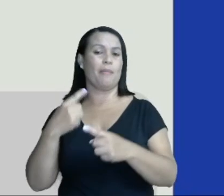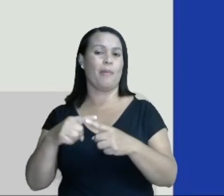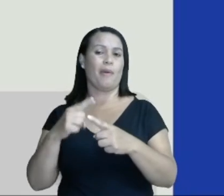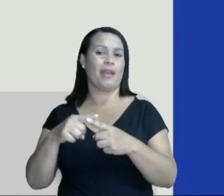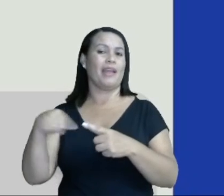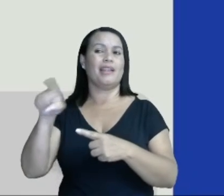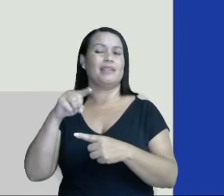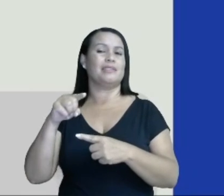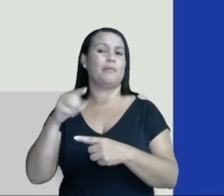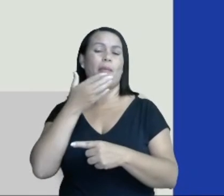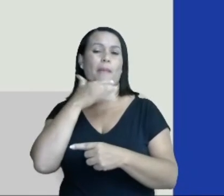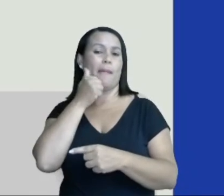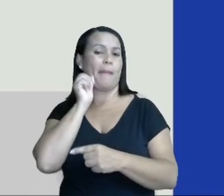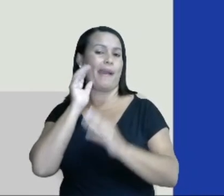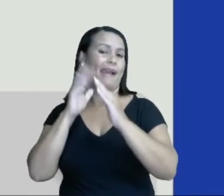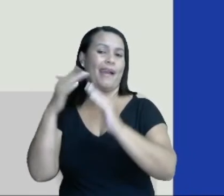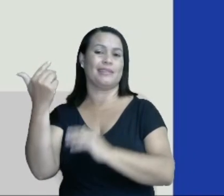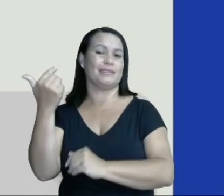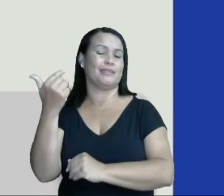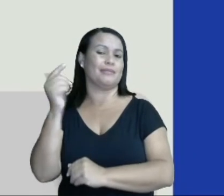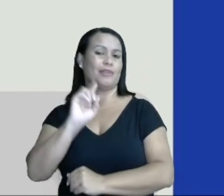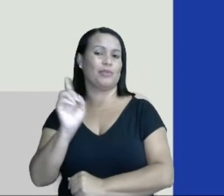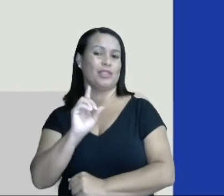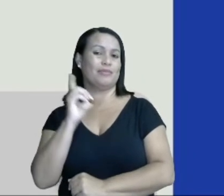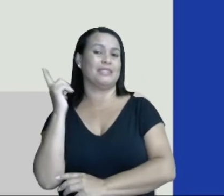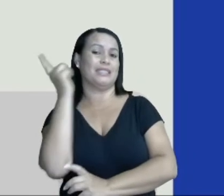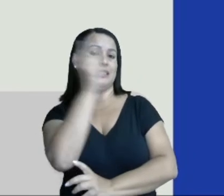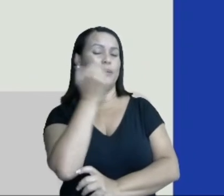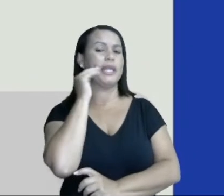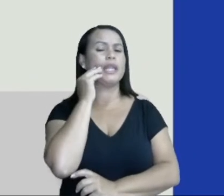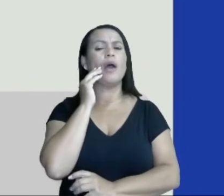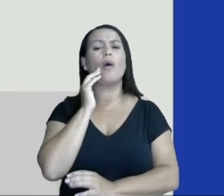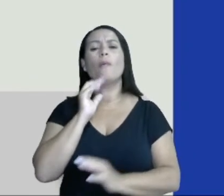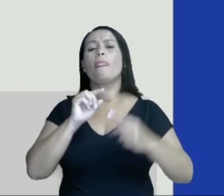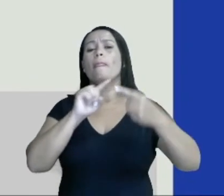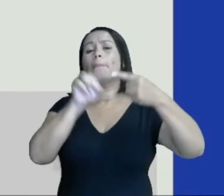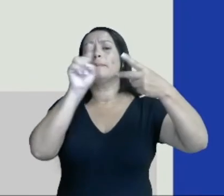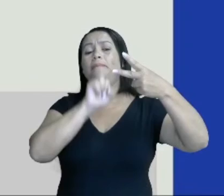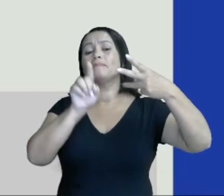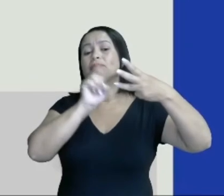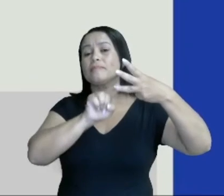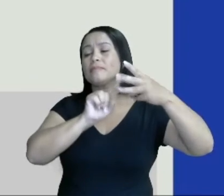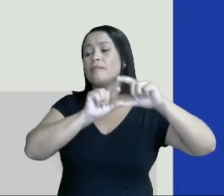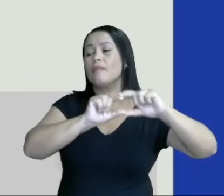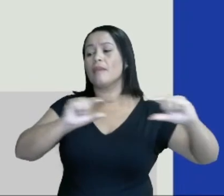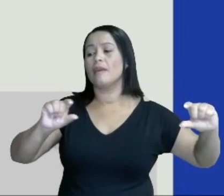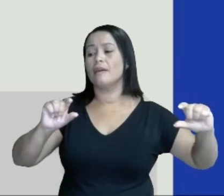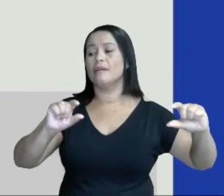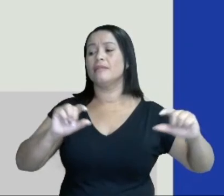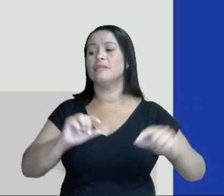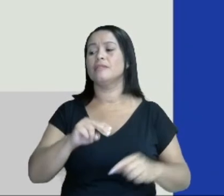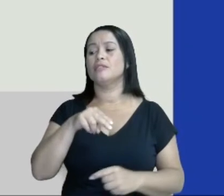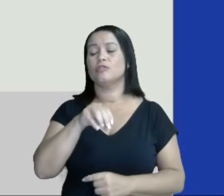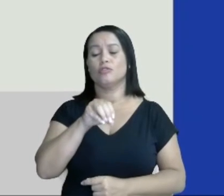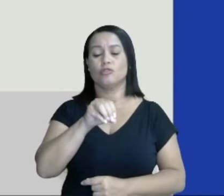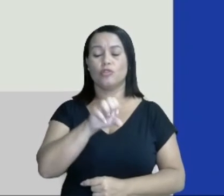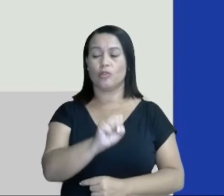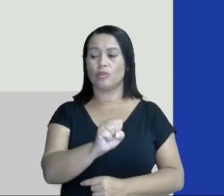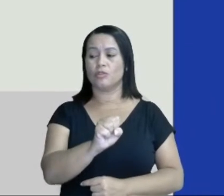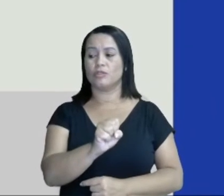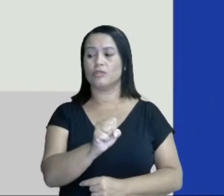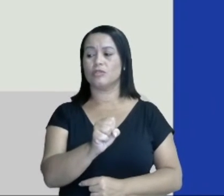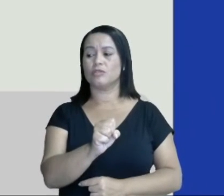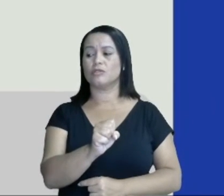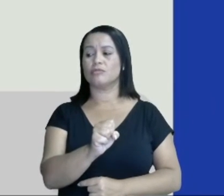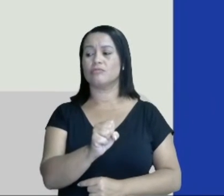em casa. Tá certo? E por último, a gente tem nosotros no tenemos